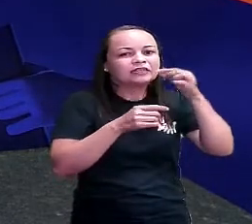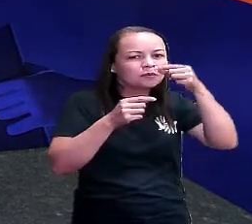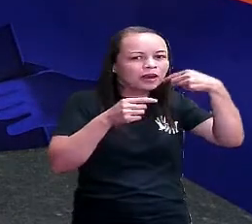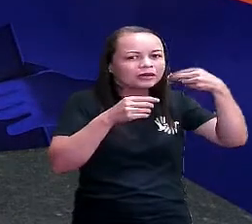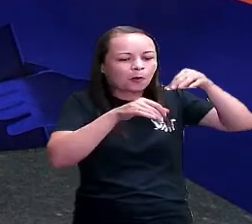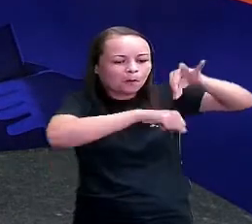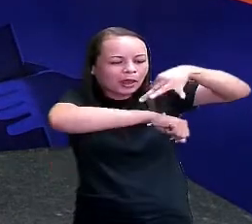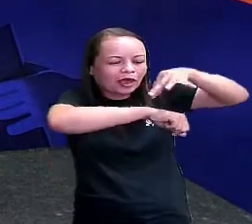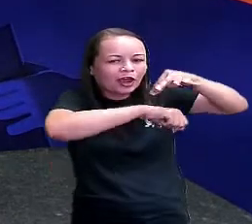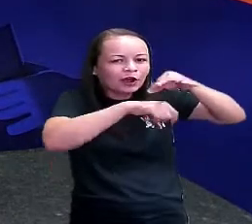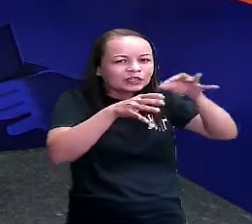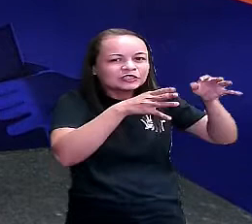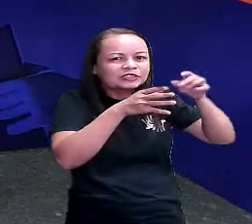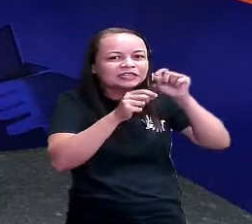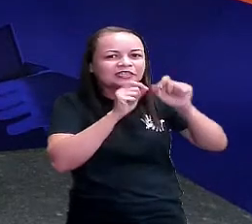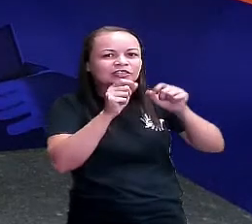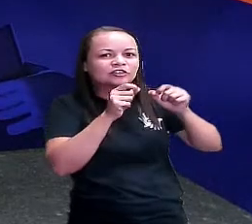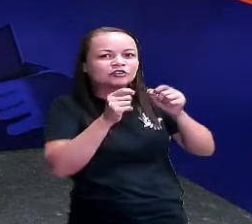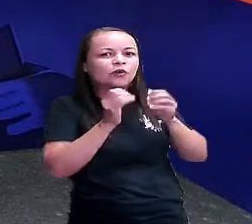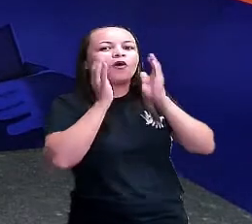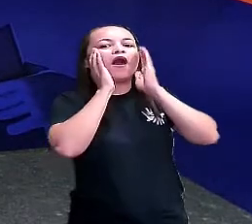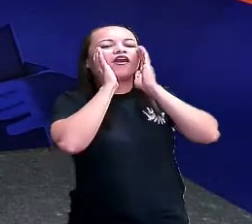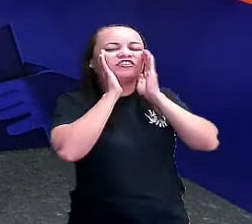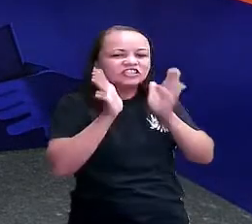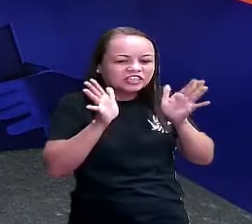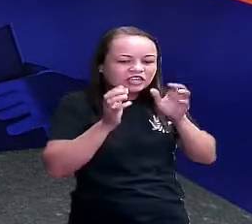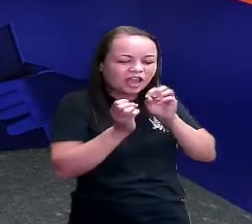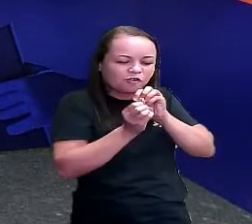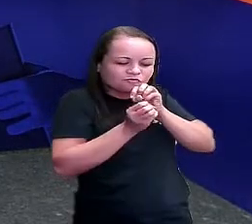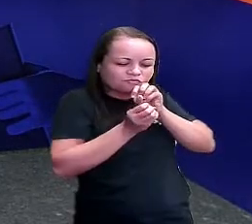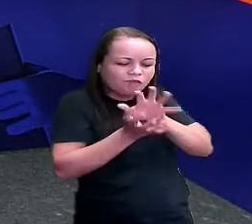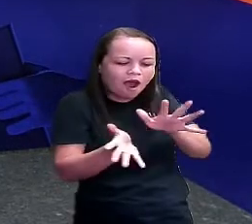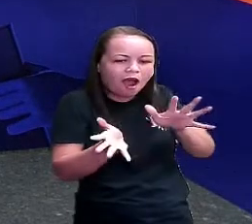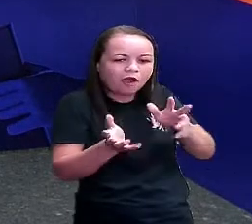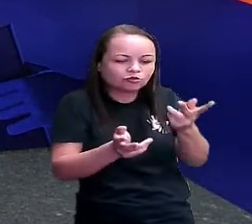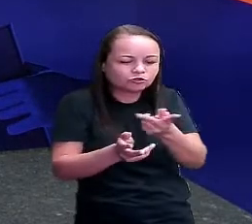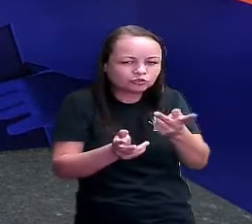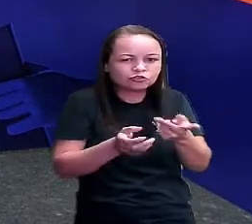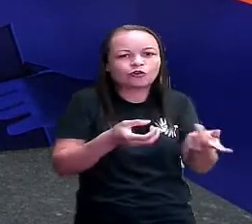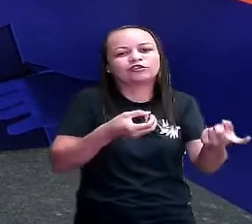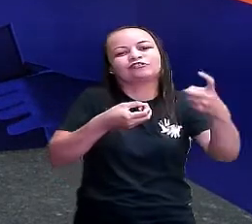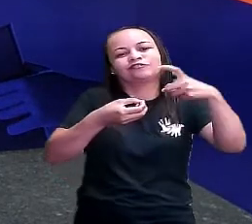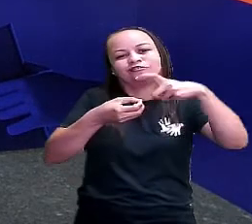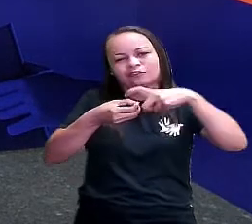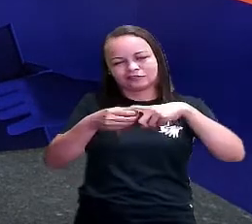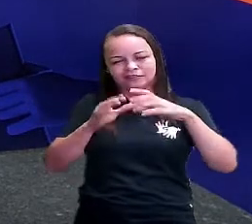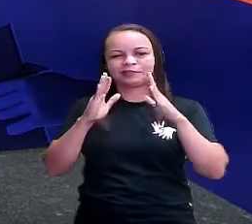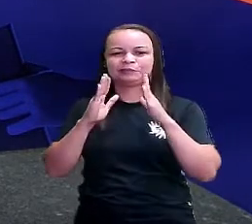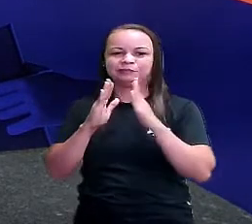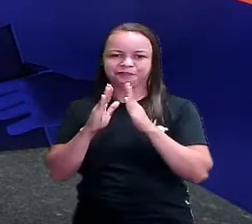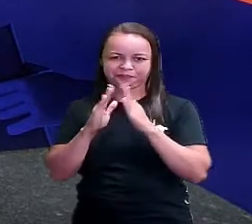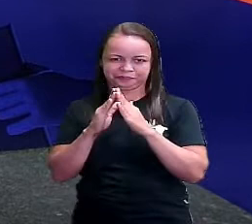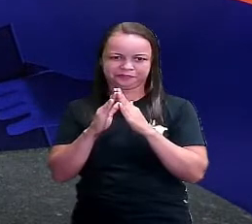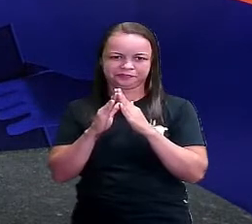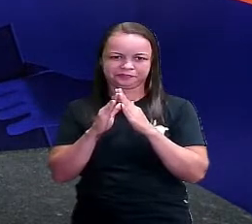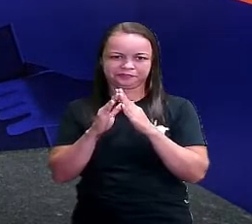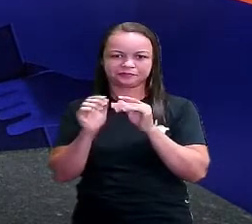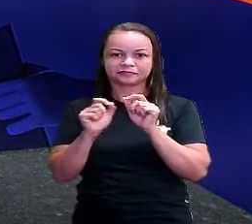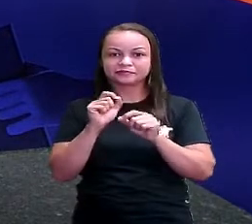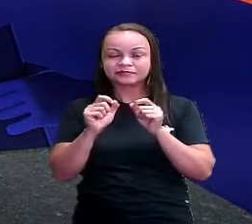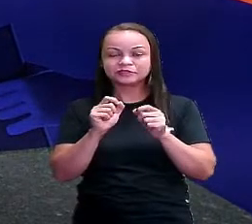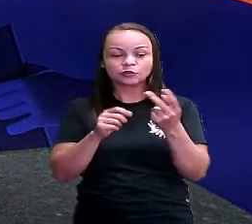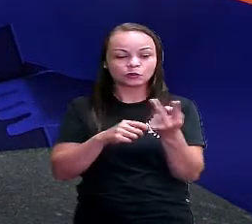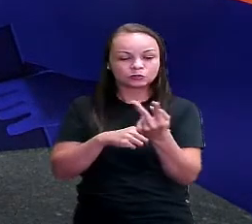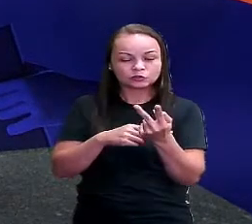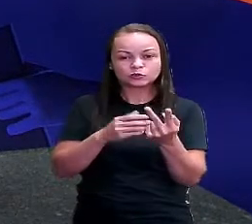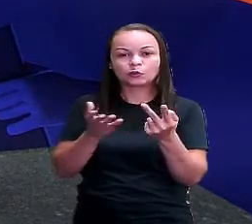atim! E espirrou os dois para a areia da praia. E assim os dois voltaram para casa. Pinóquio prometeu a Gepeto que